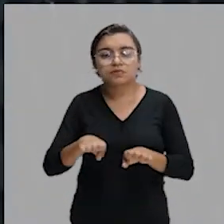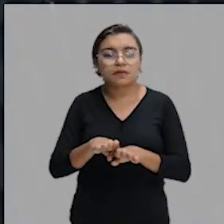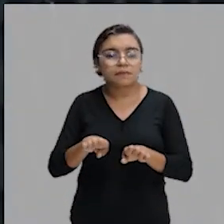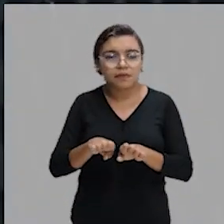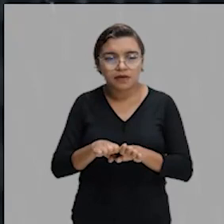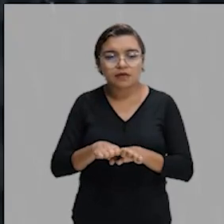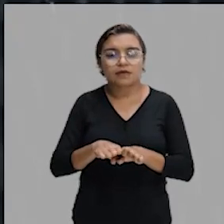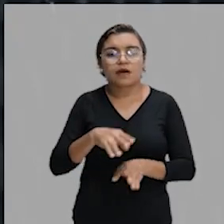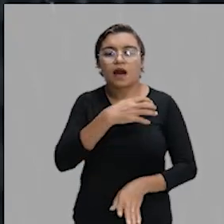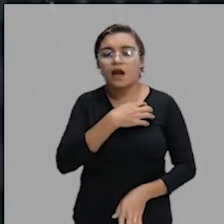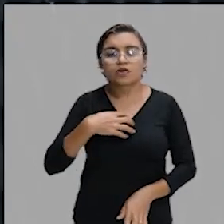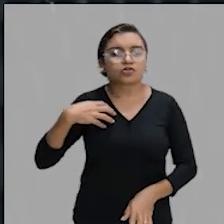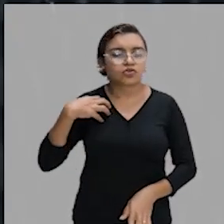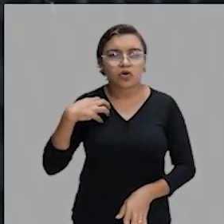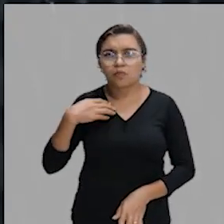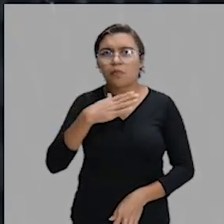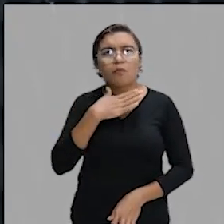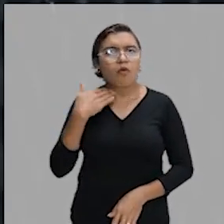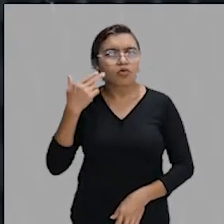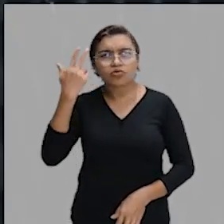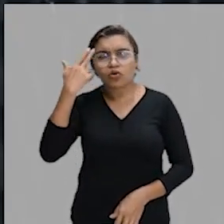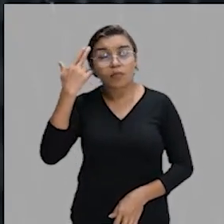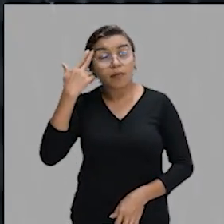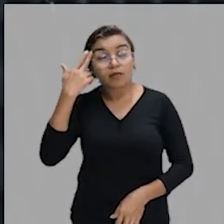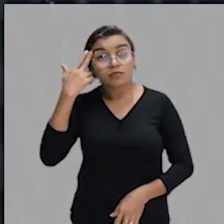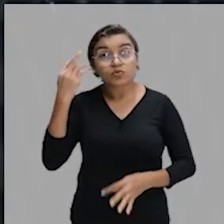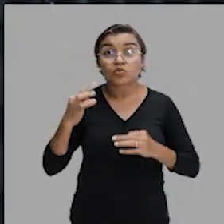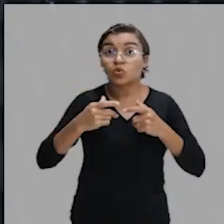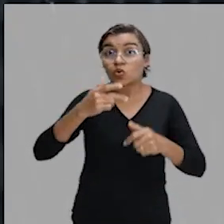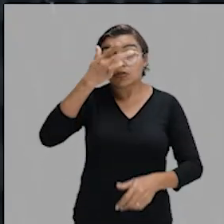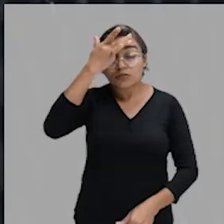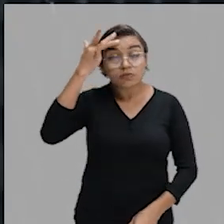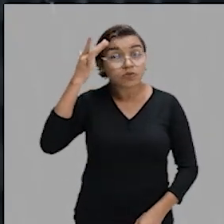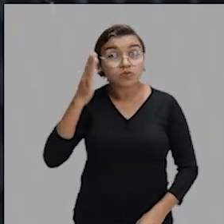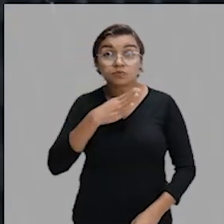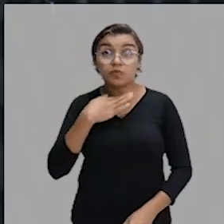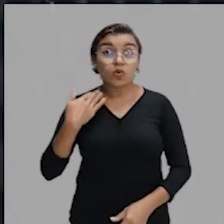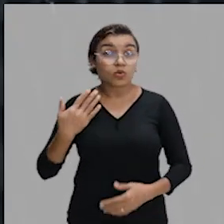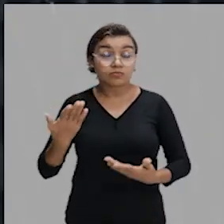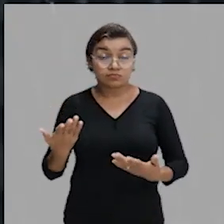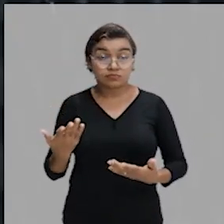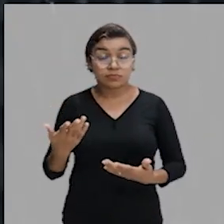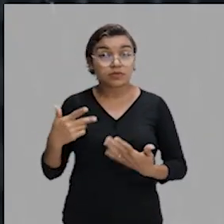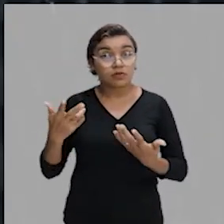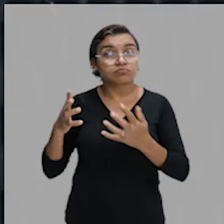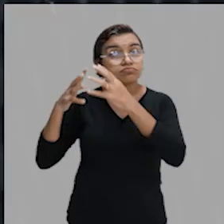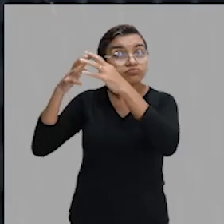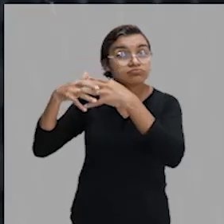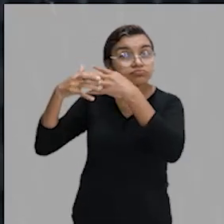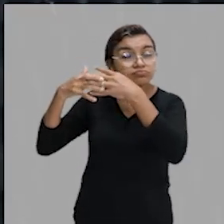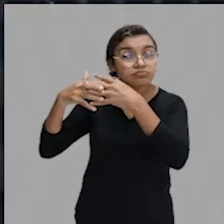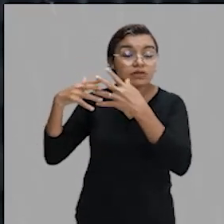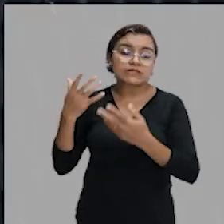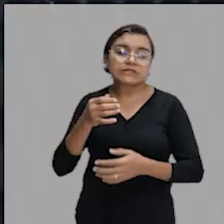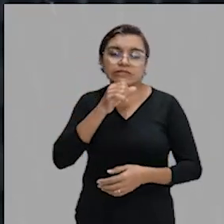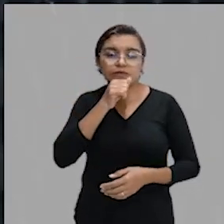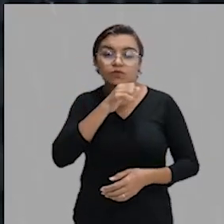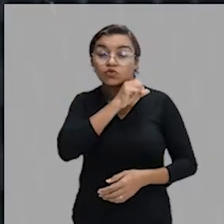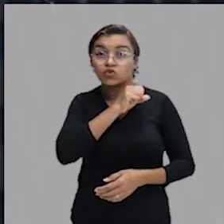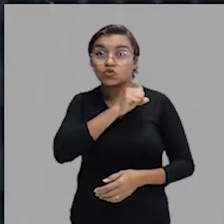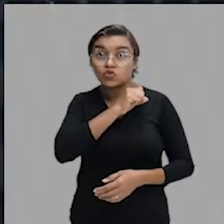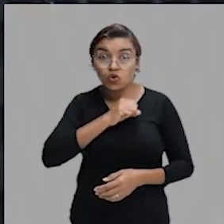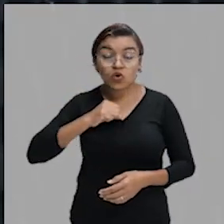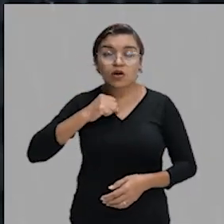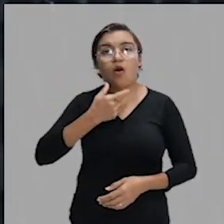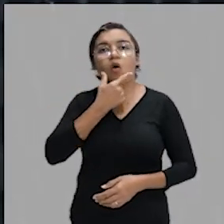homens são mortais. Olha só, tu está prestando atenção na constituição do raciocínio. Sócrates é homem imortal,